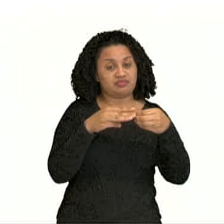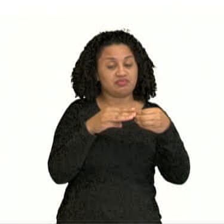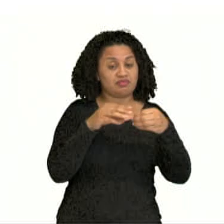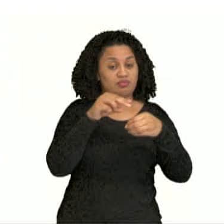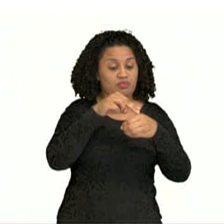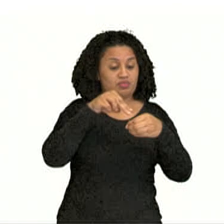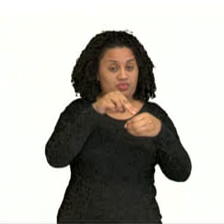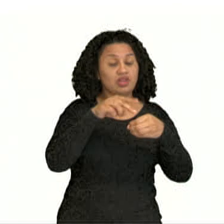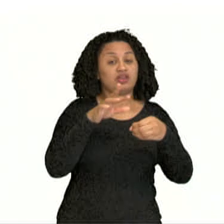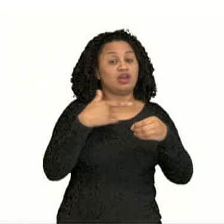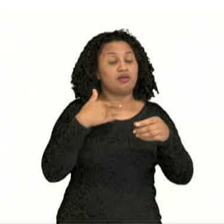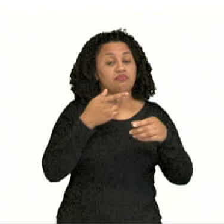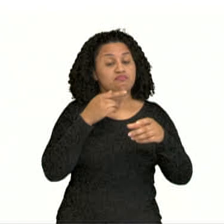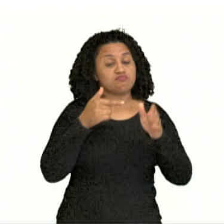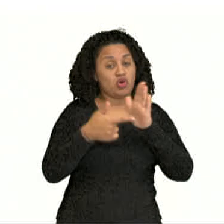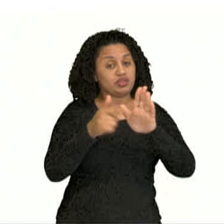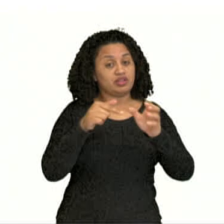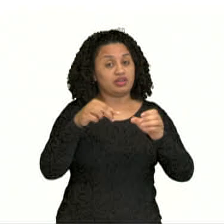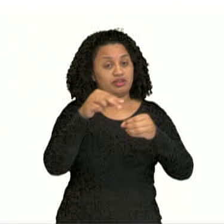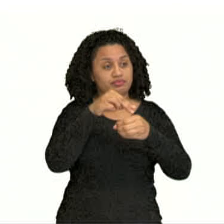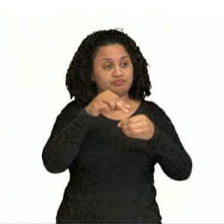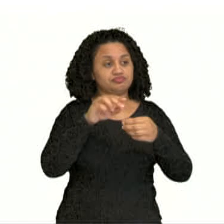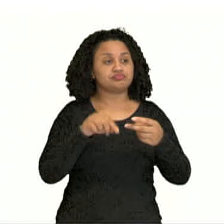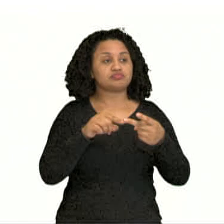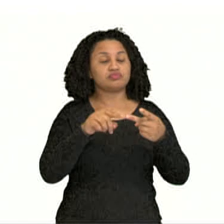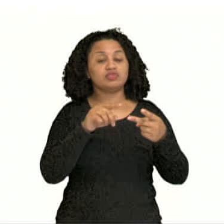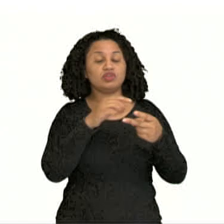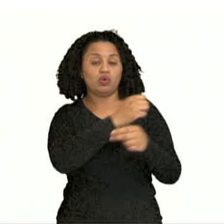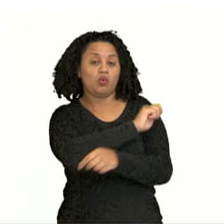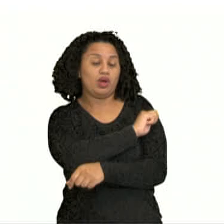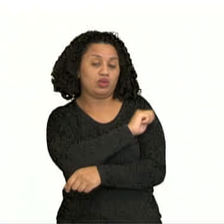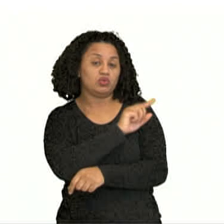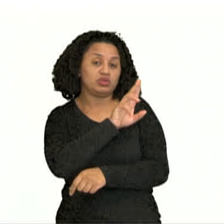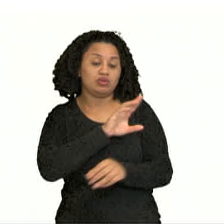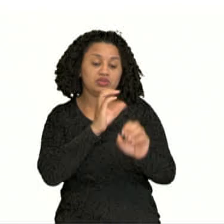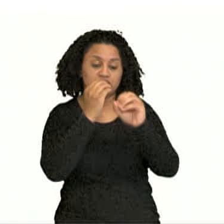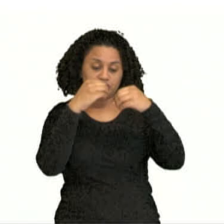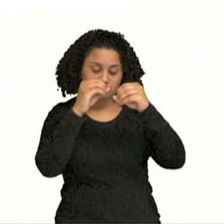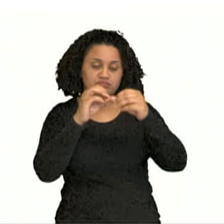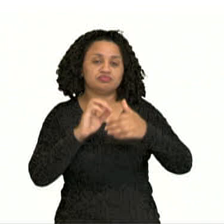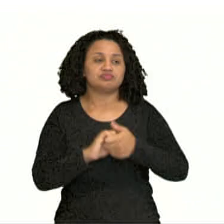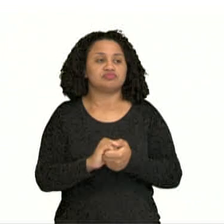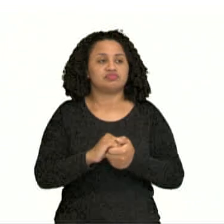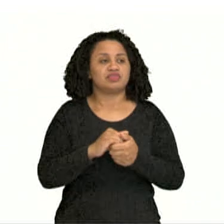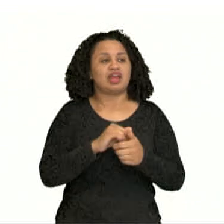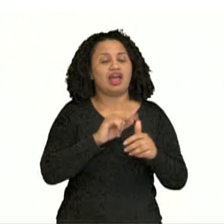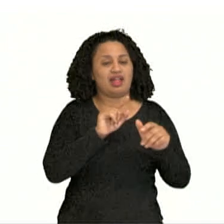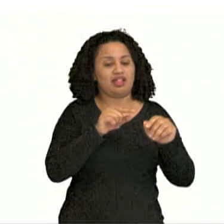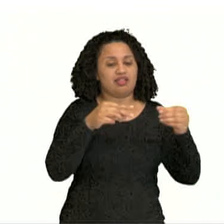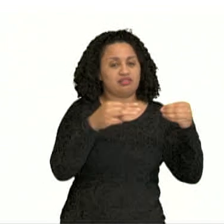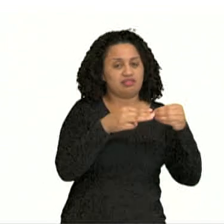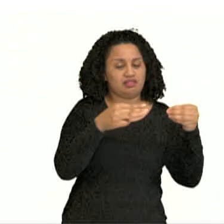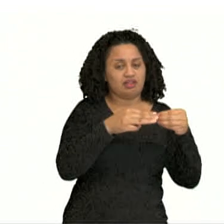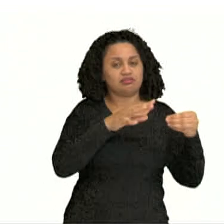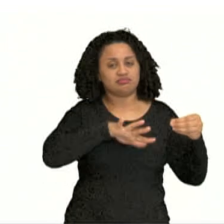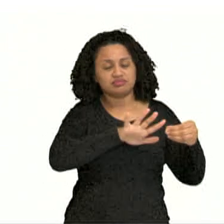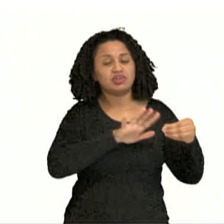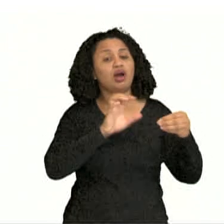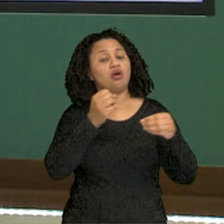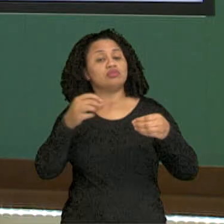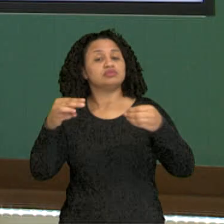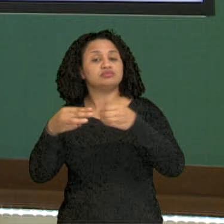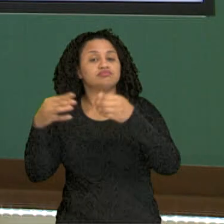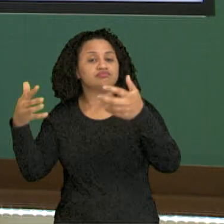Ele afirma que é uma célula eucarionte. E o aluno está vendo ao microscópio. Será que ela é animal ou vegetal? Não sabemos.